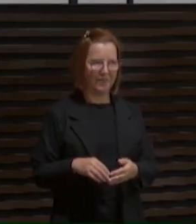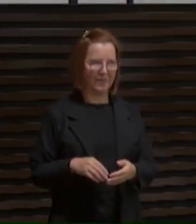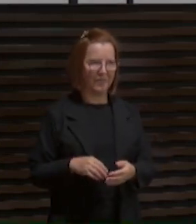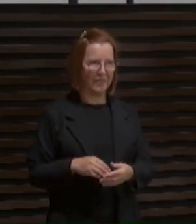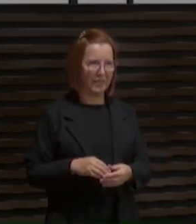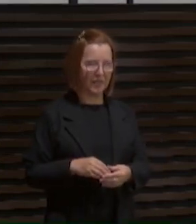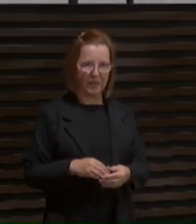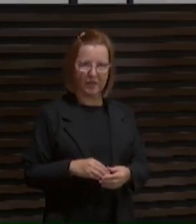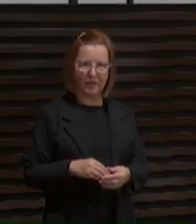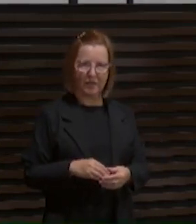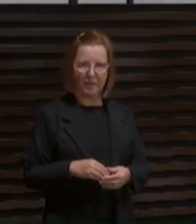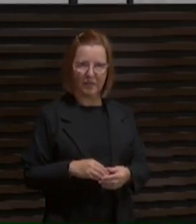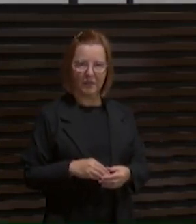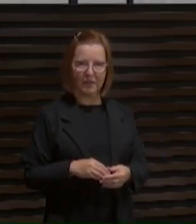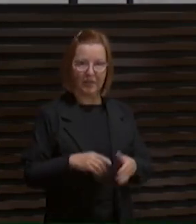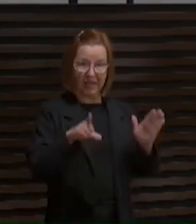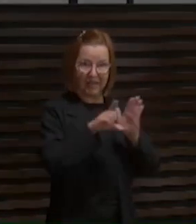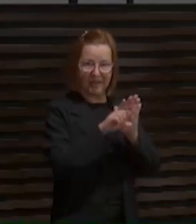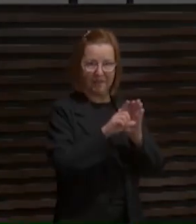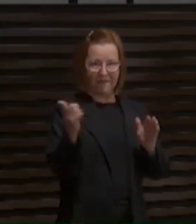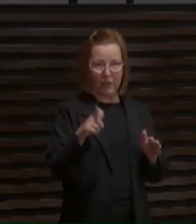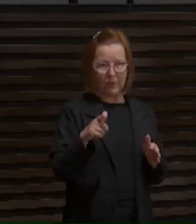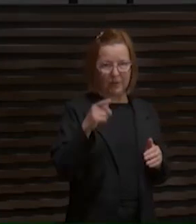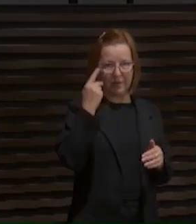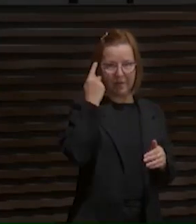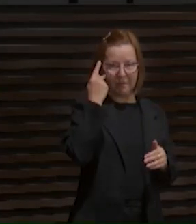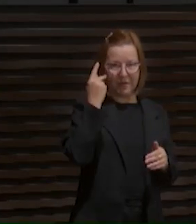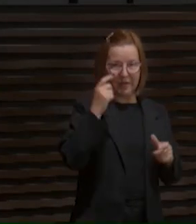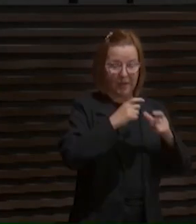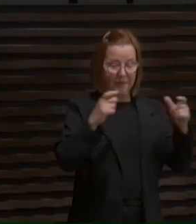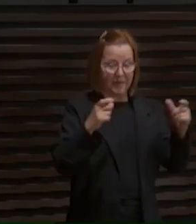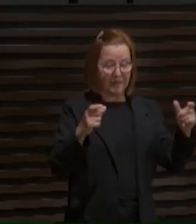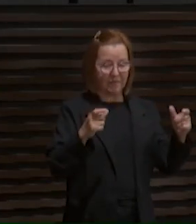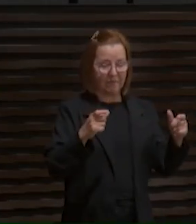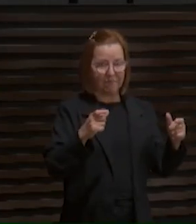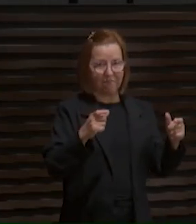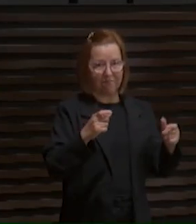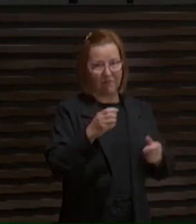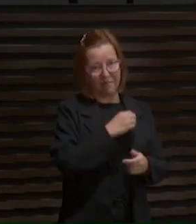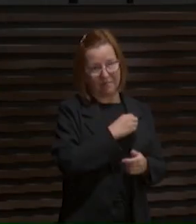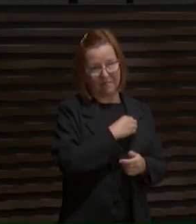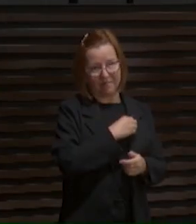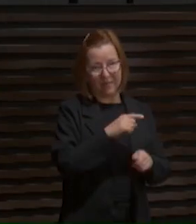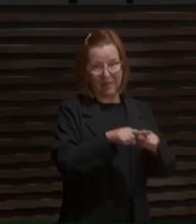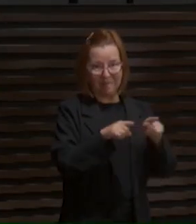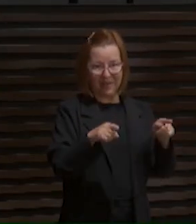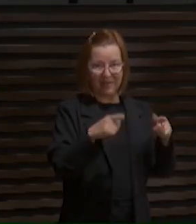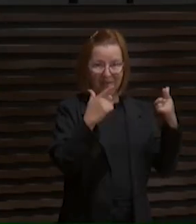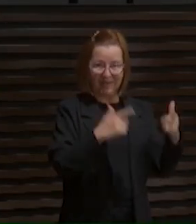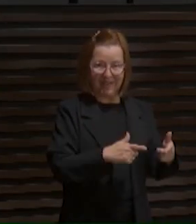versículos. A lei veio para que aumentasse a ofensa, mas